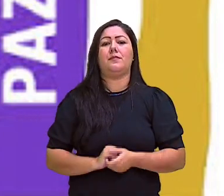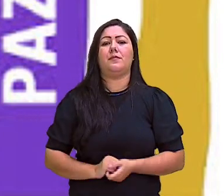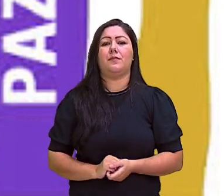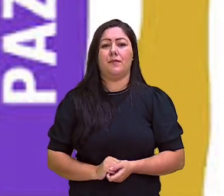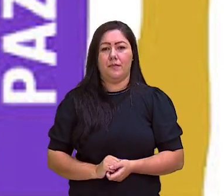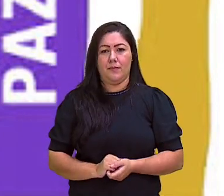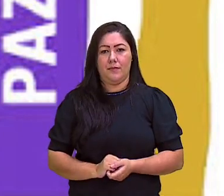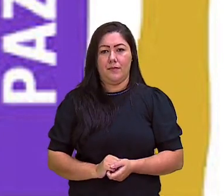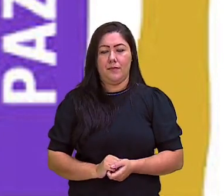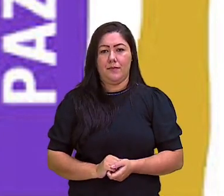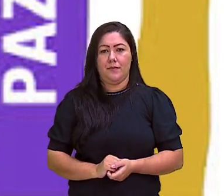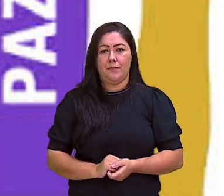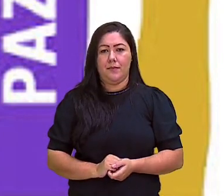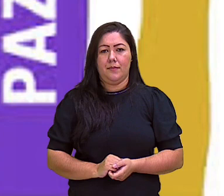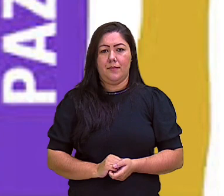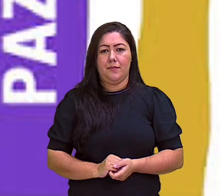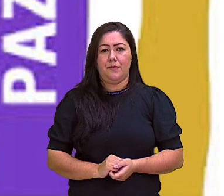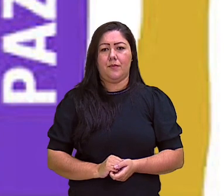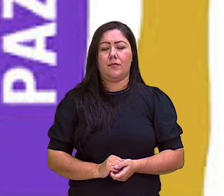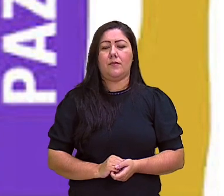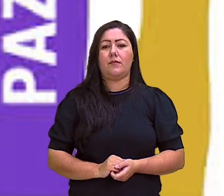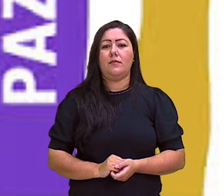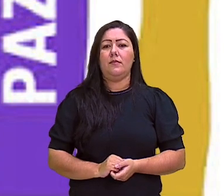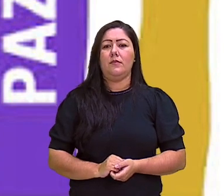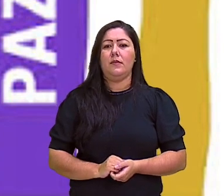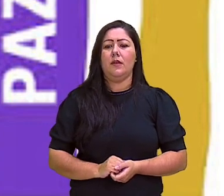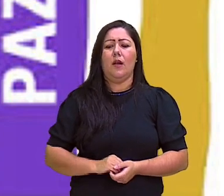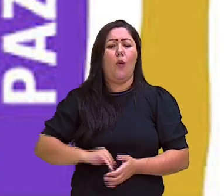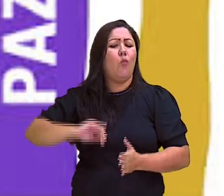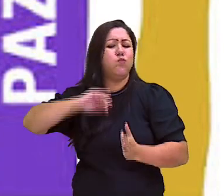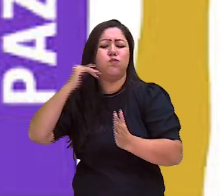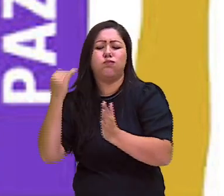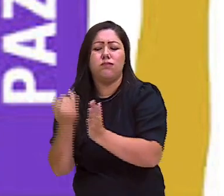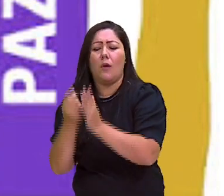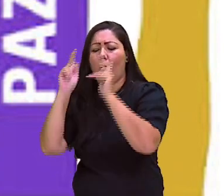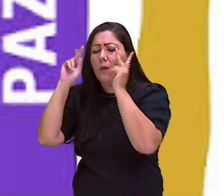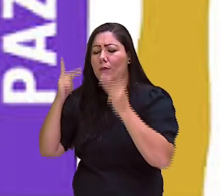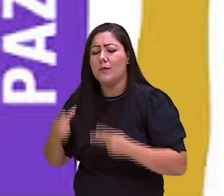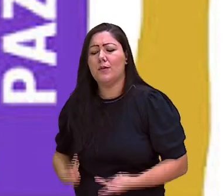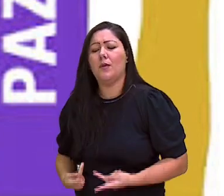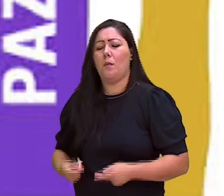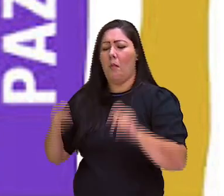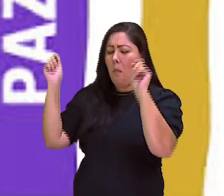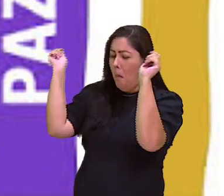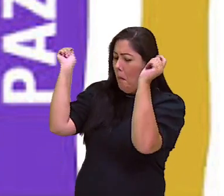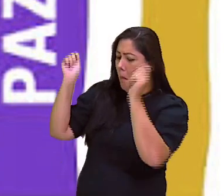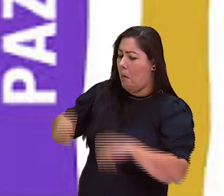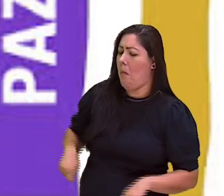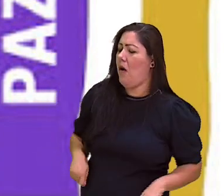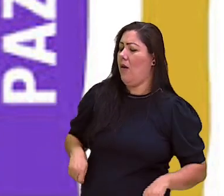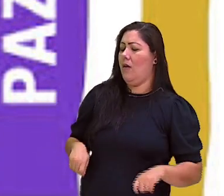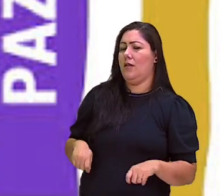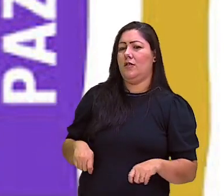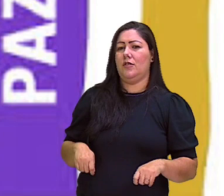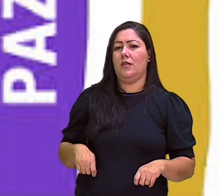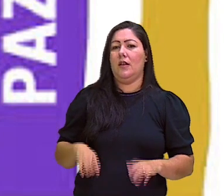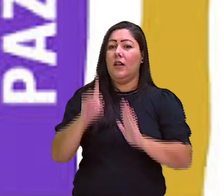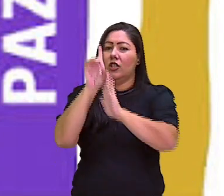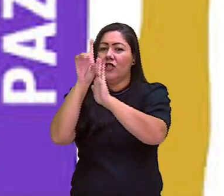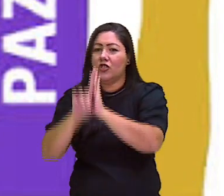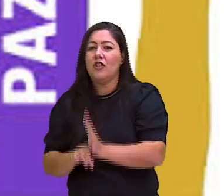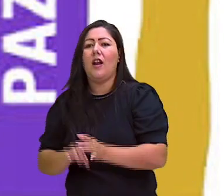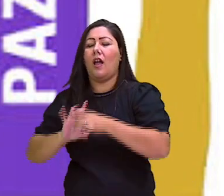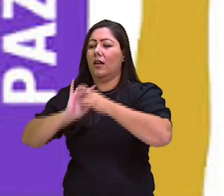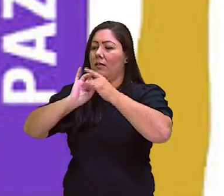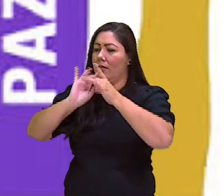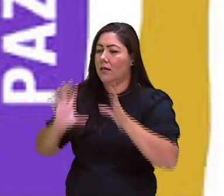no primeiro inciso, perdão. Todo ser humano tem capacidade para gozar os direitos e as liberdades